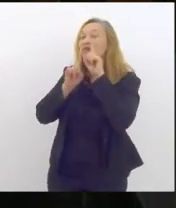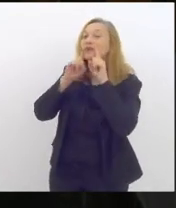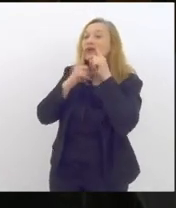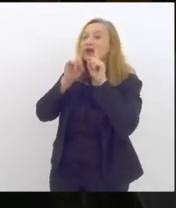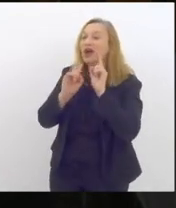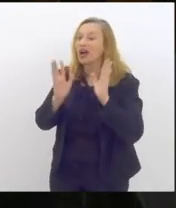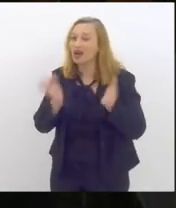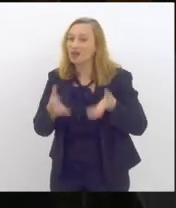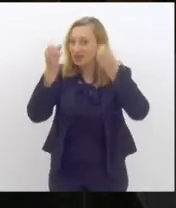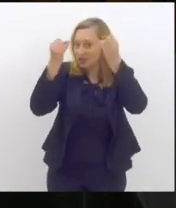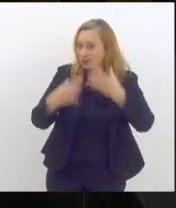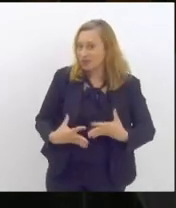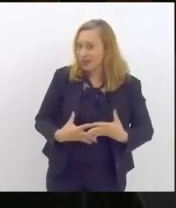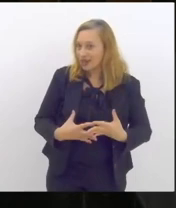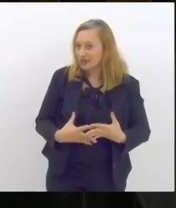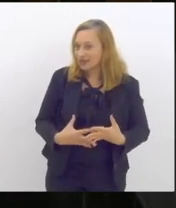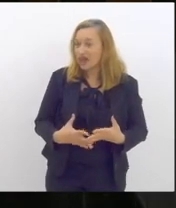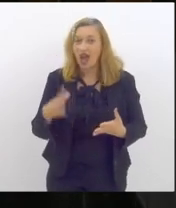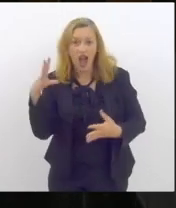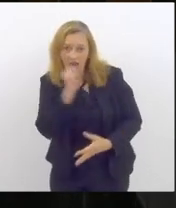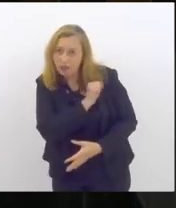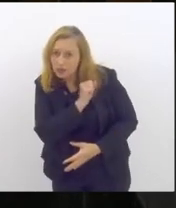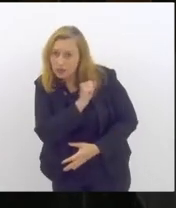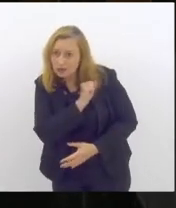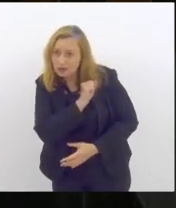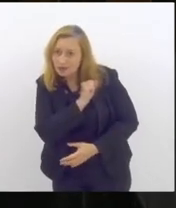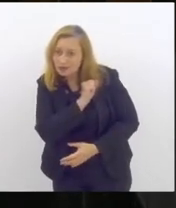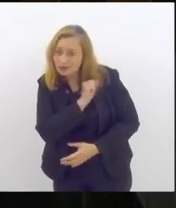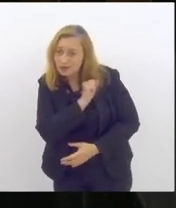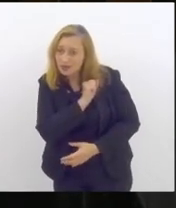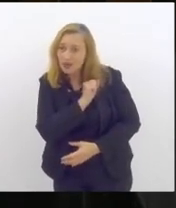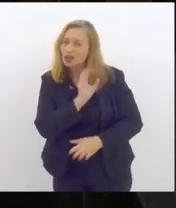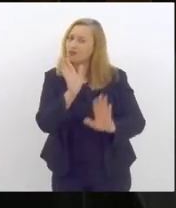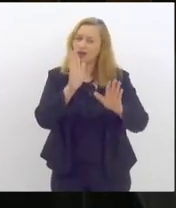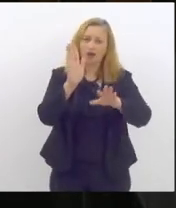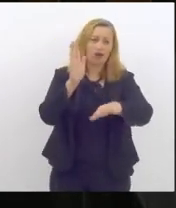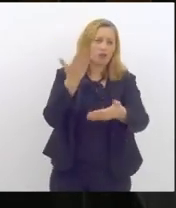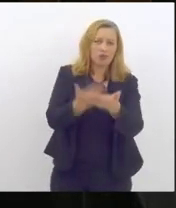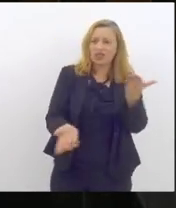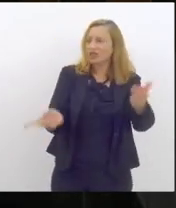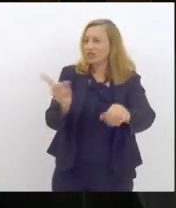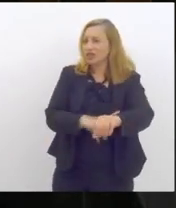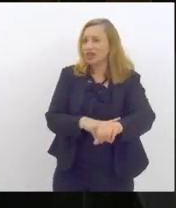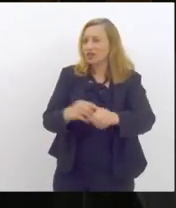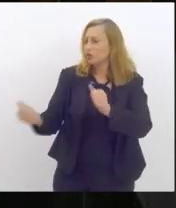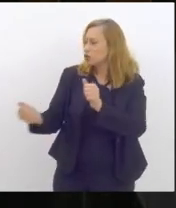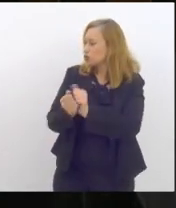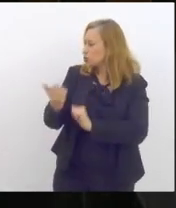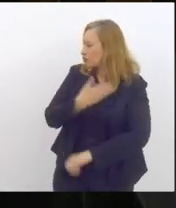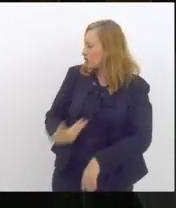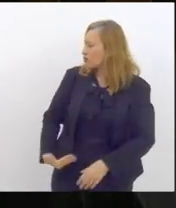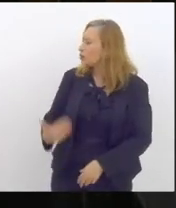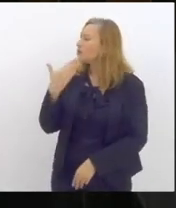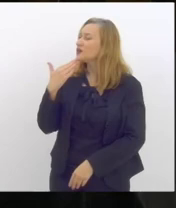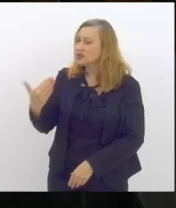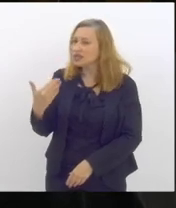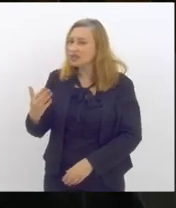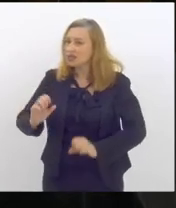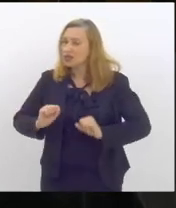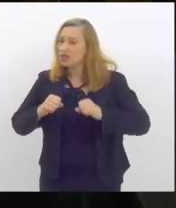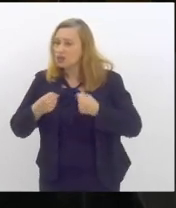agora está explicado mas se rapidamente Eu não perdi tempo e solicitei junto ao Governador